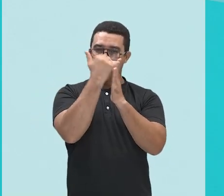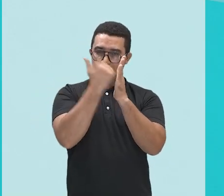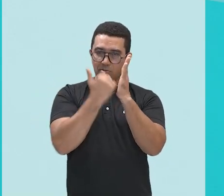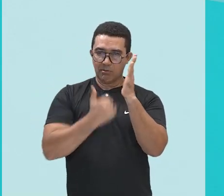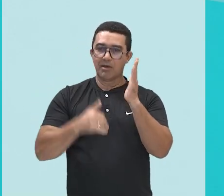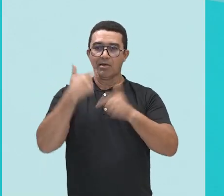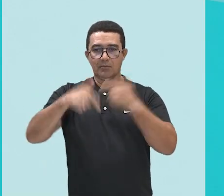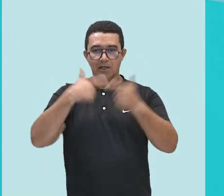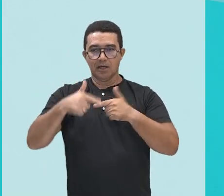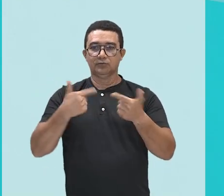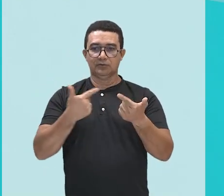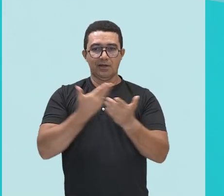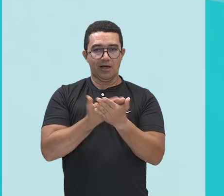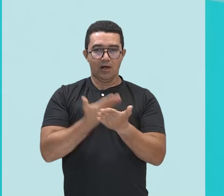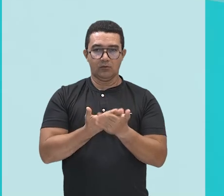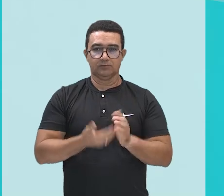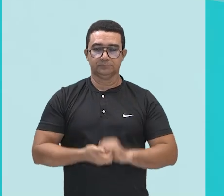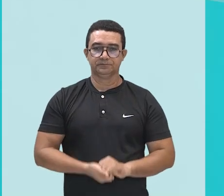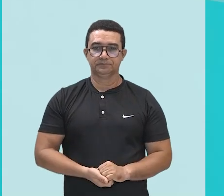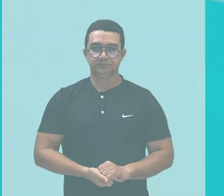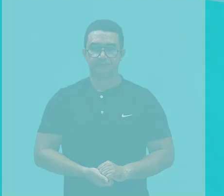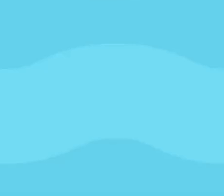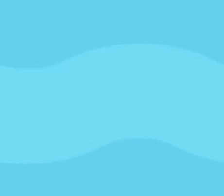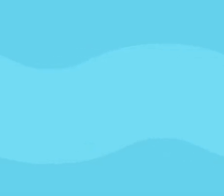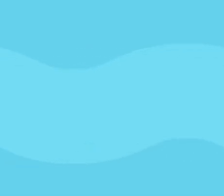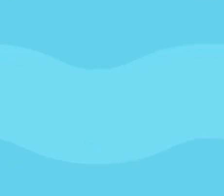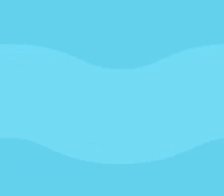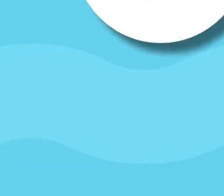tópicos trabalhados ao longo dessa unidade.